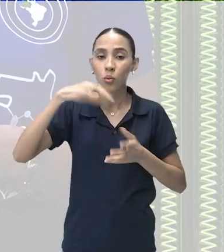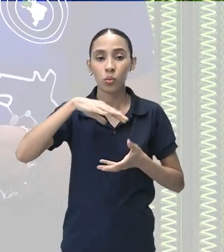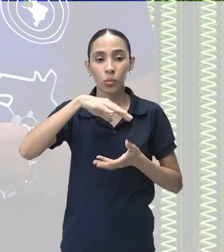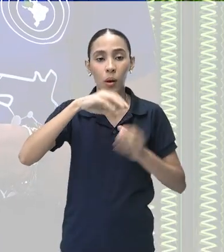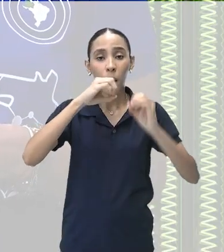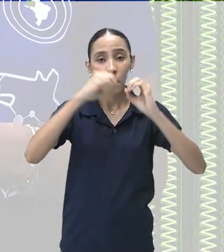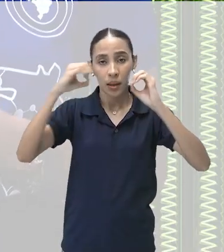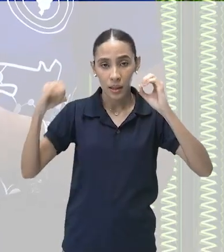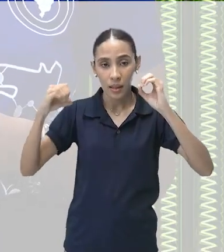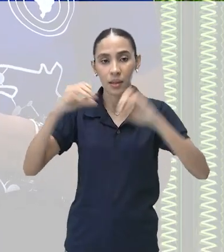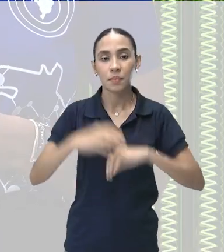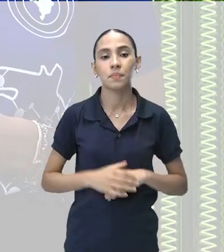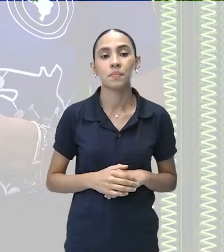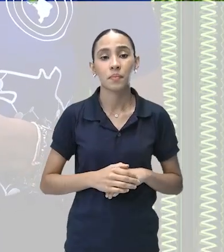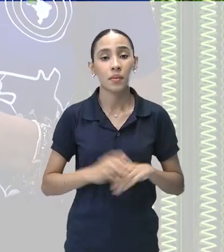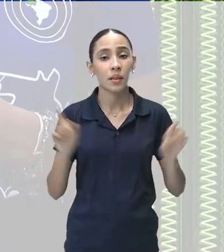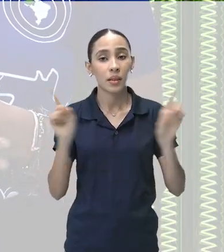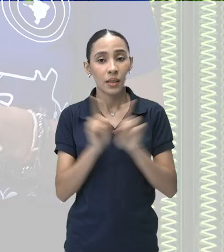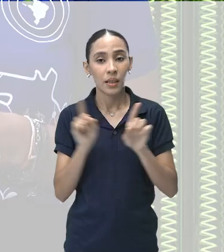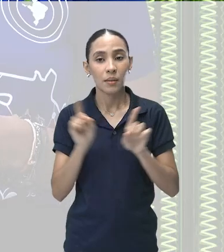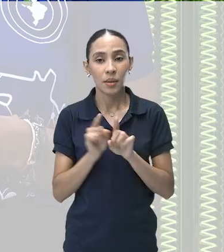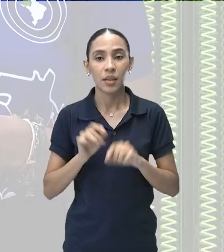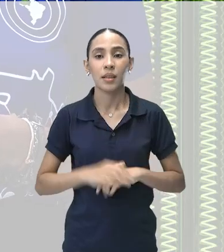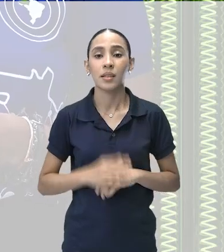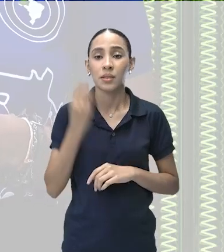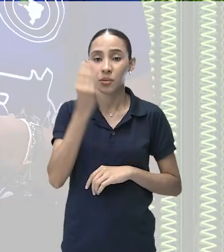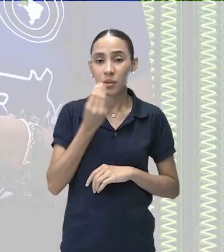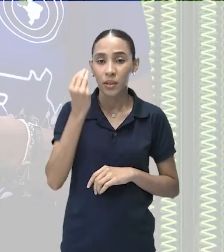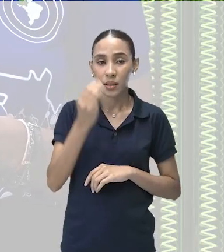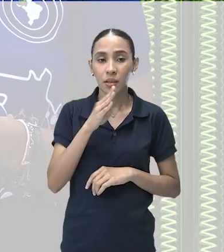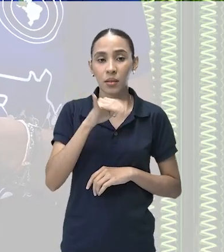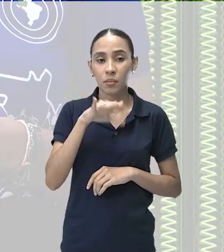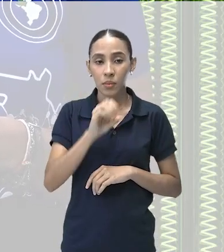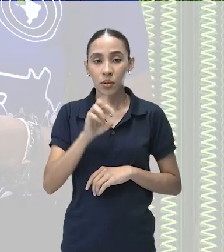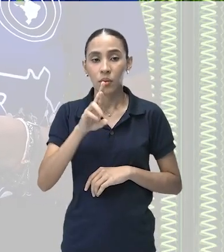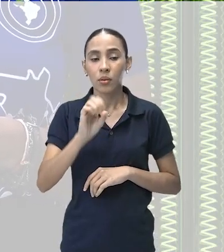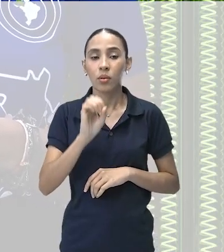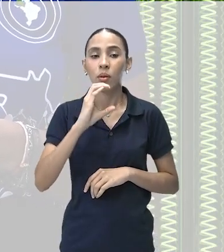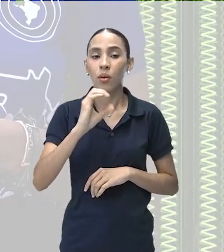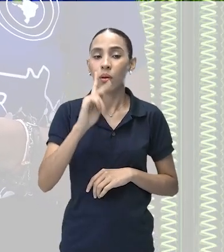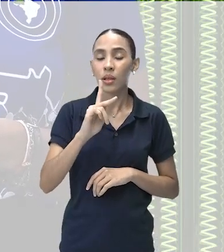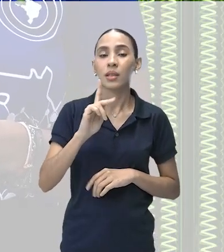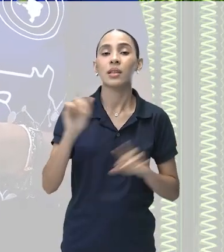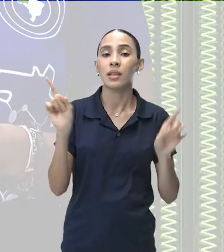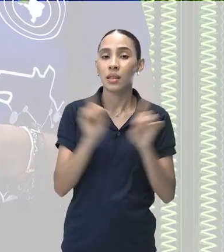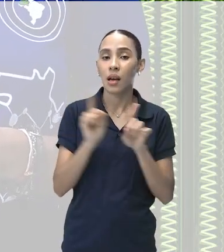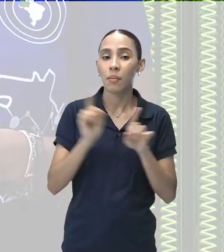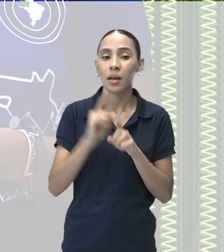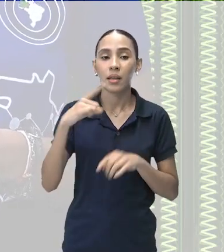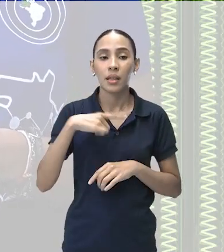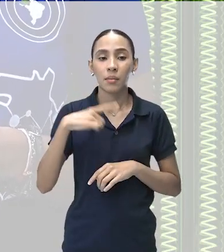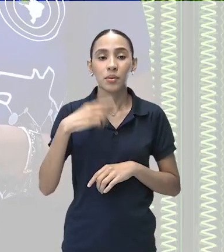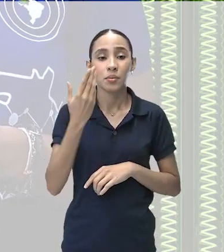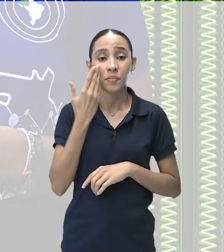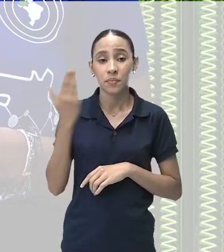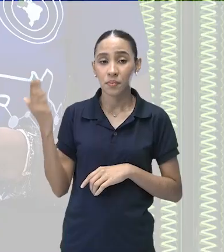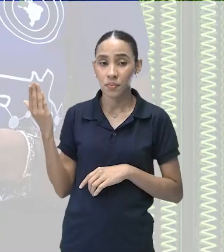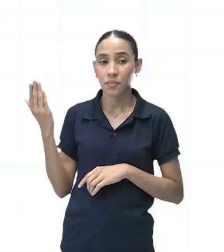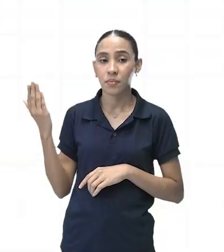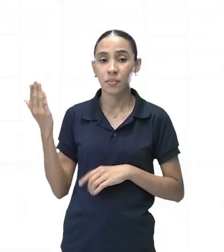planetas. Além desse experimento, o BioRock, nós temos também o SpaceMosh,